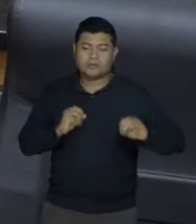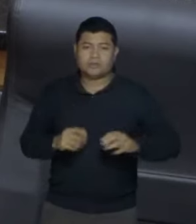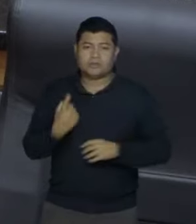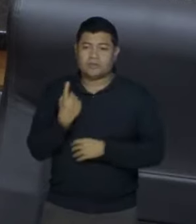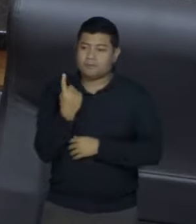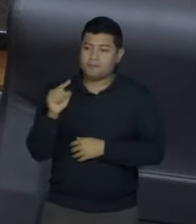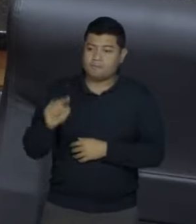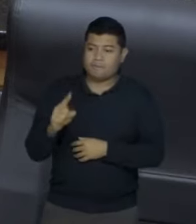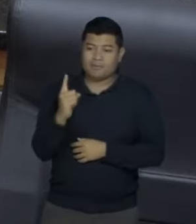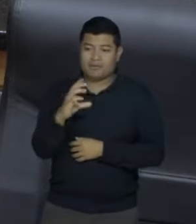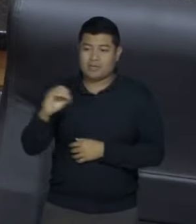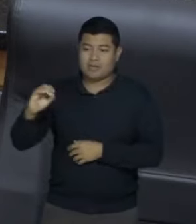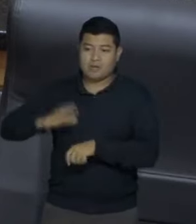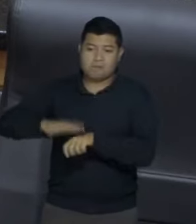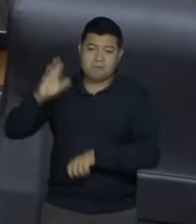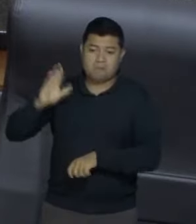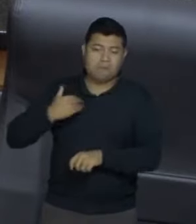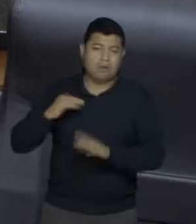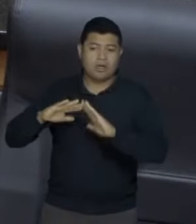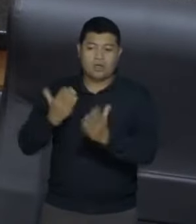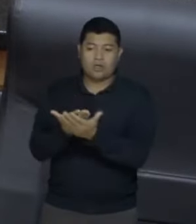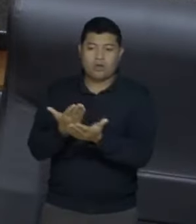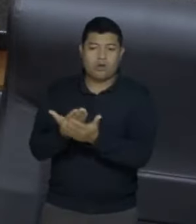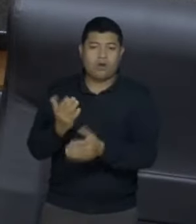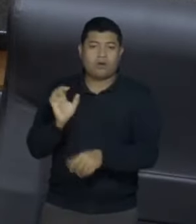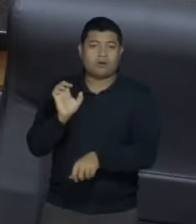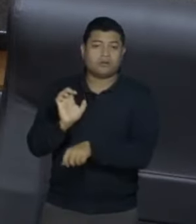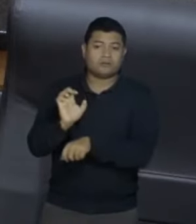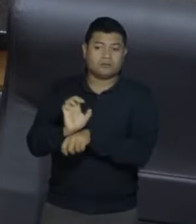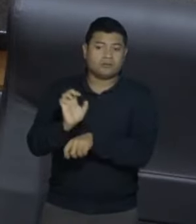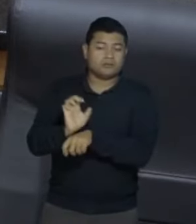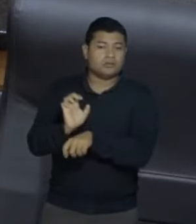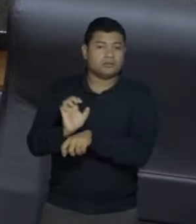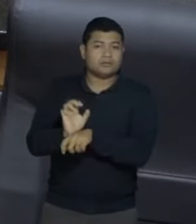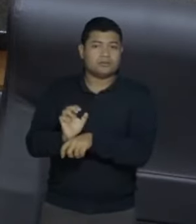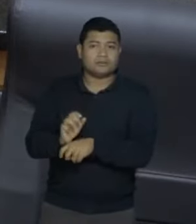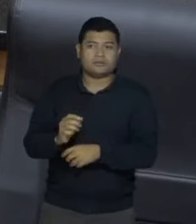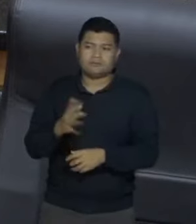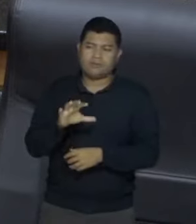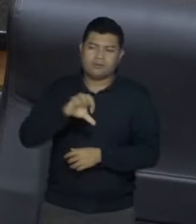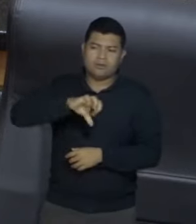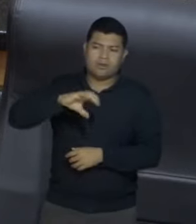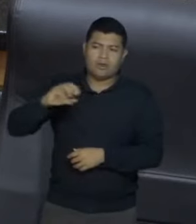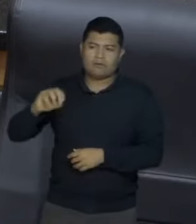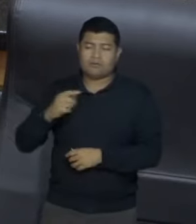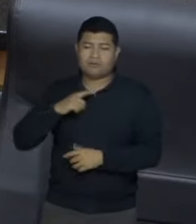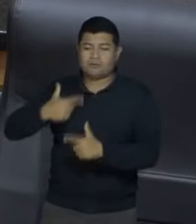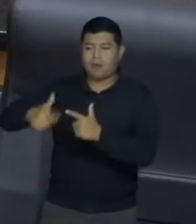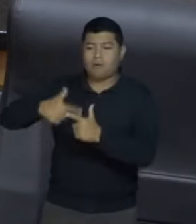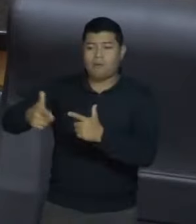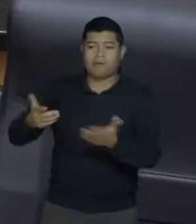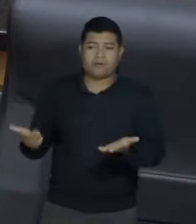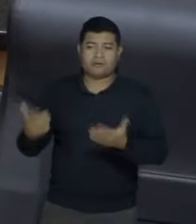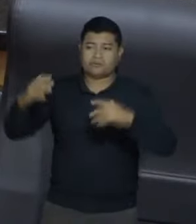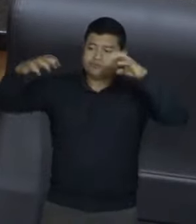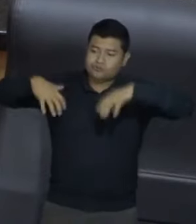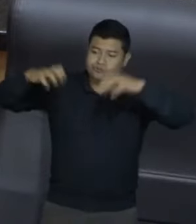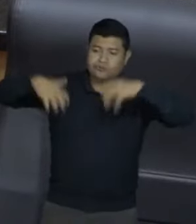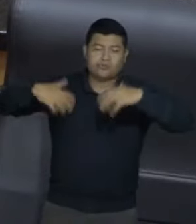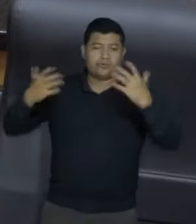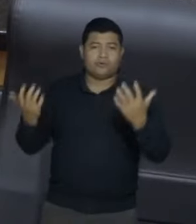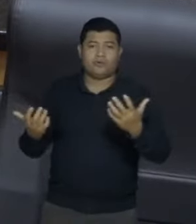colégios estaduais tem 900 com problema de chuva de eletricidade